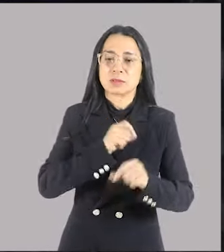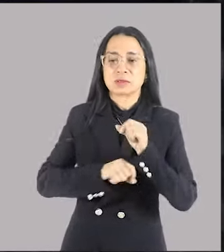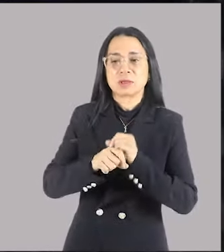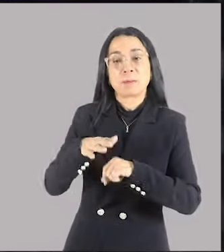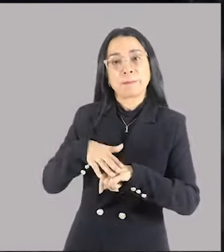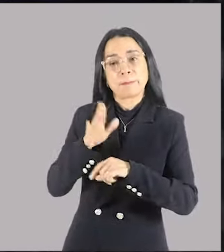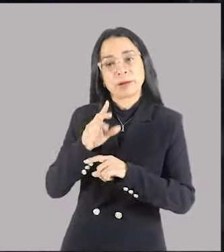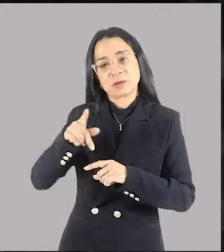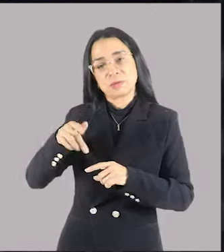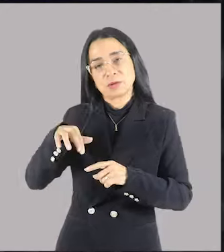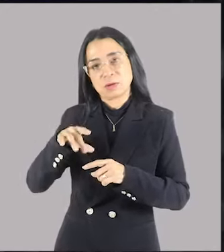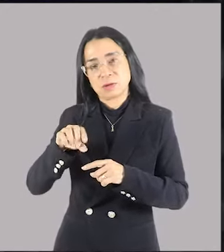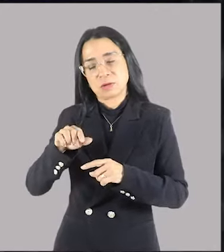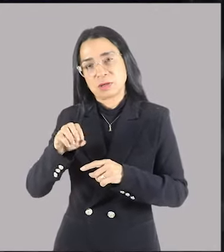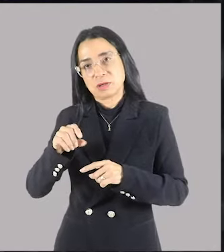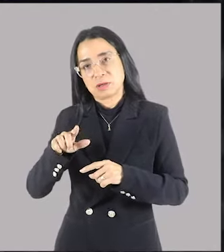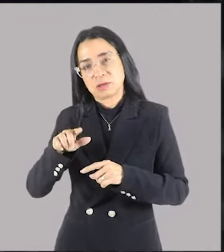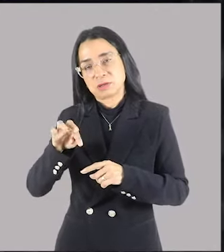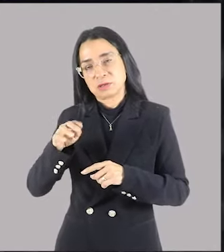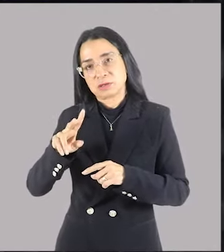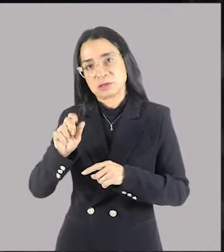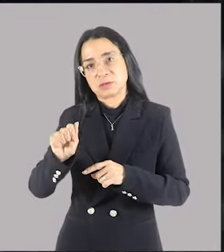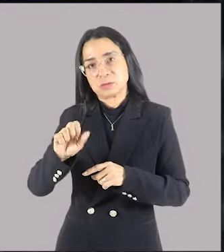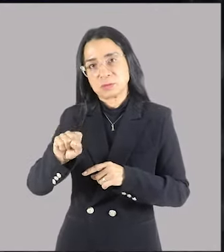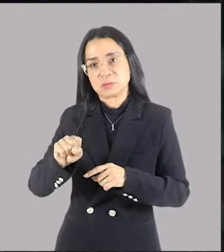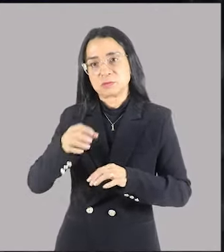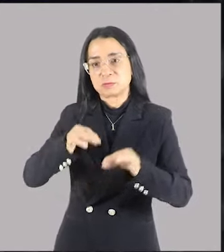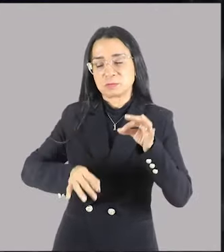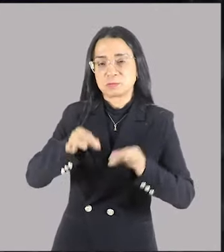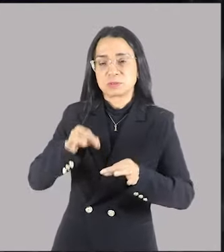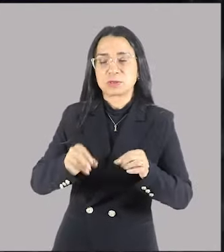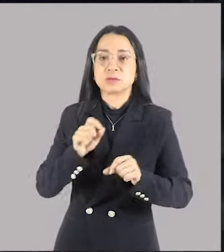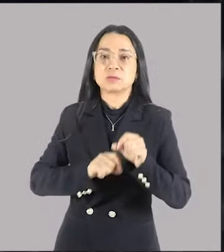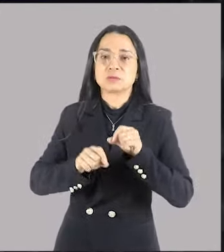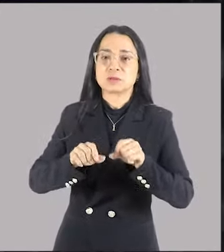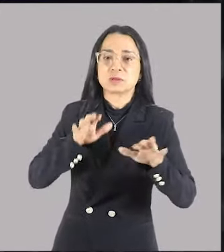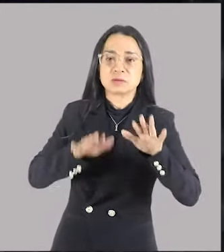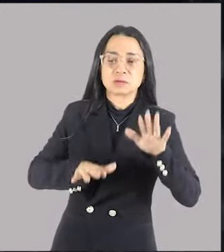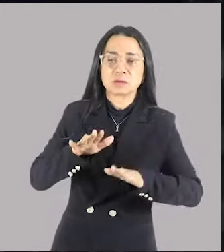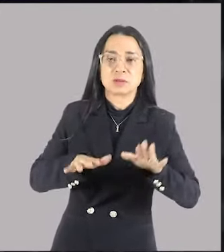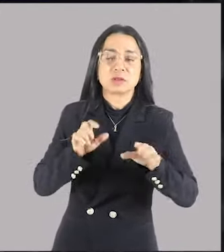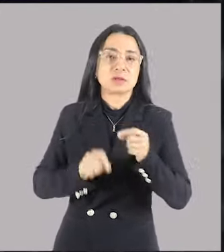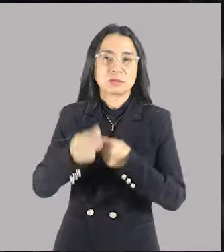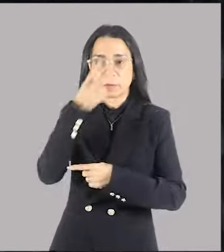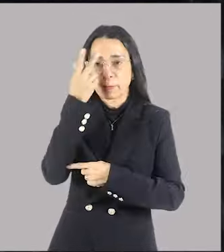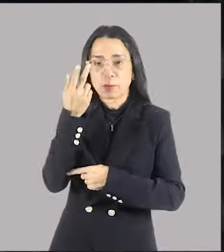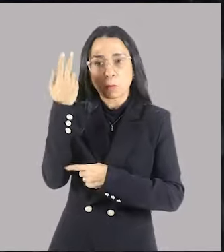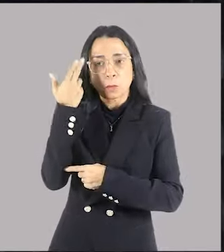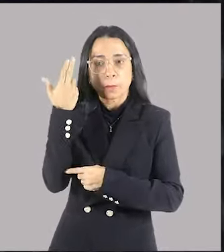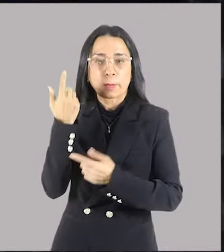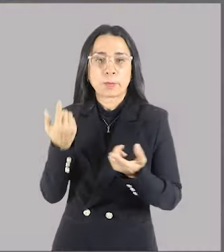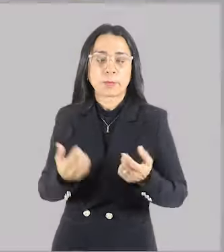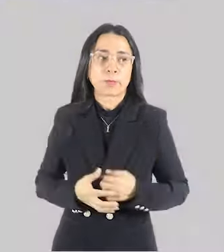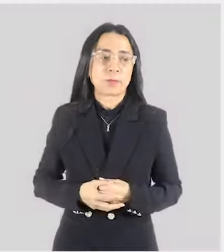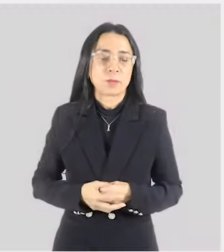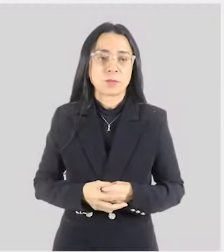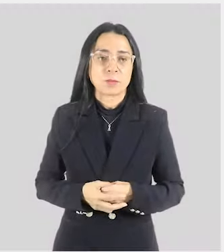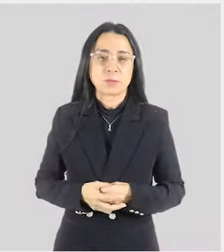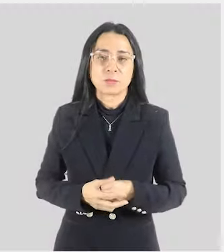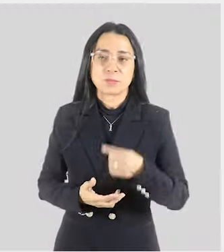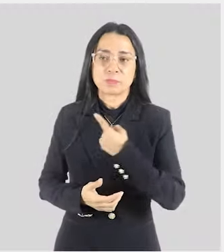tem muito mais prerrogativas de direito do que a estabilidade do Servidor eh estatutário comum a